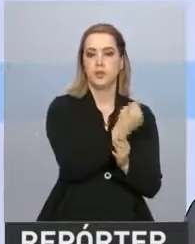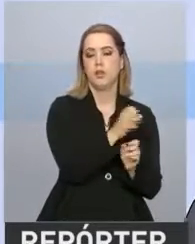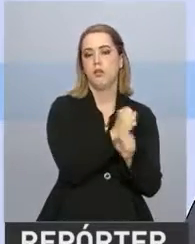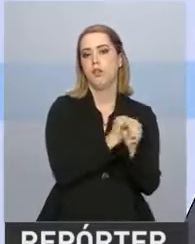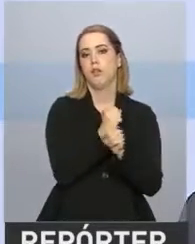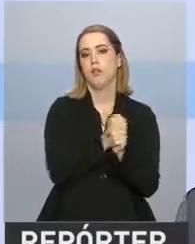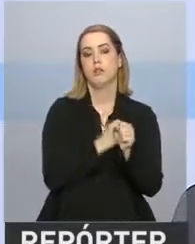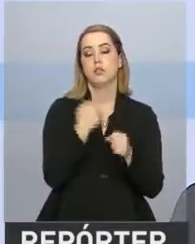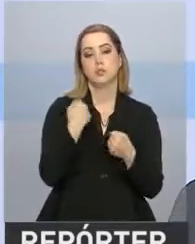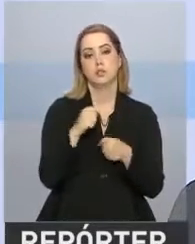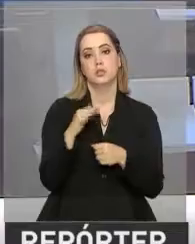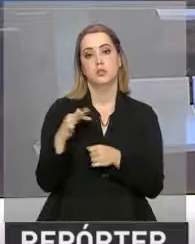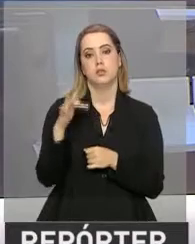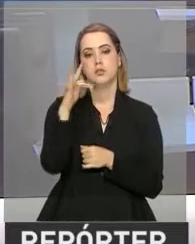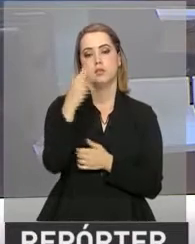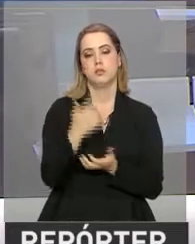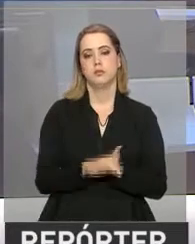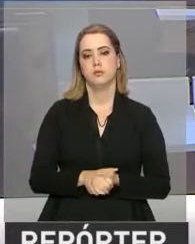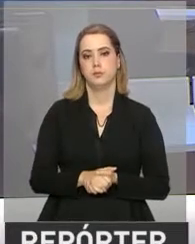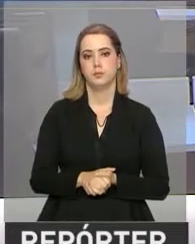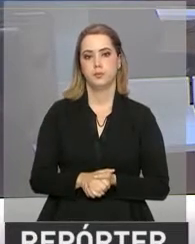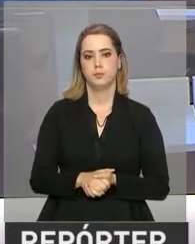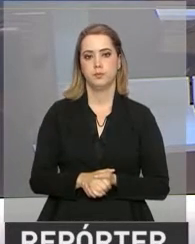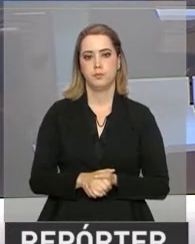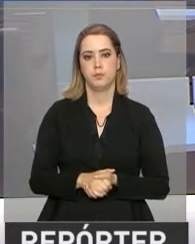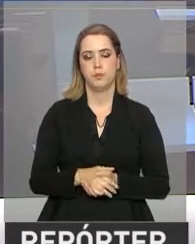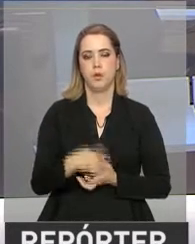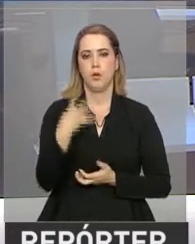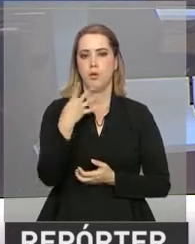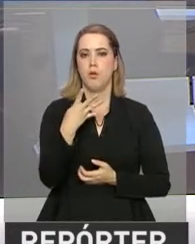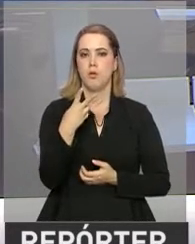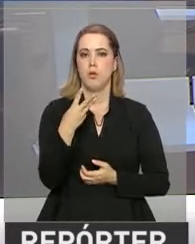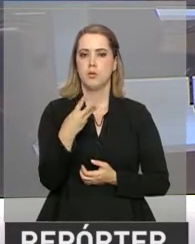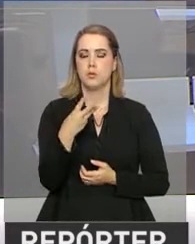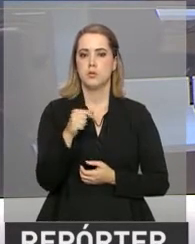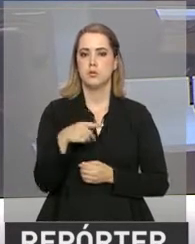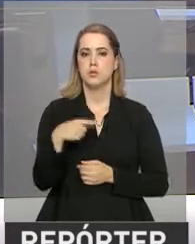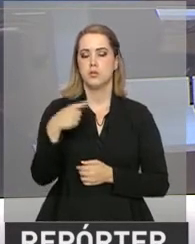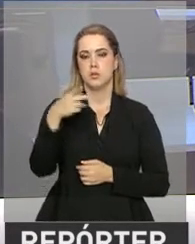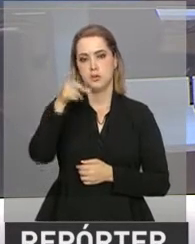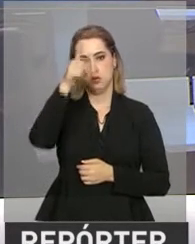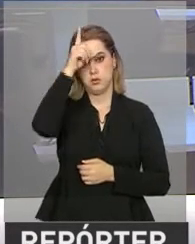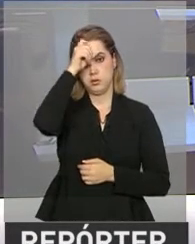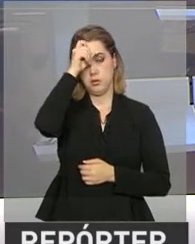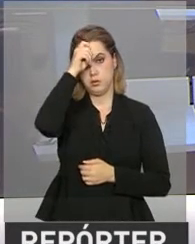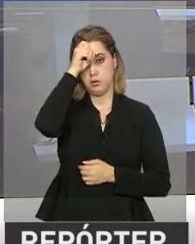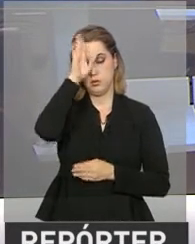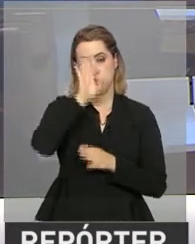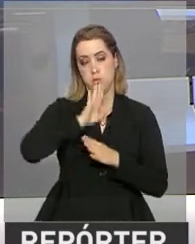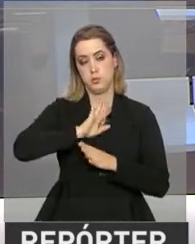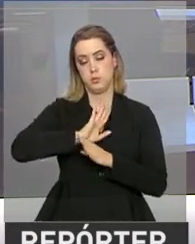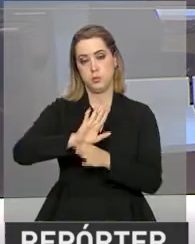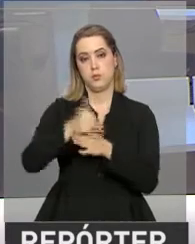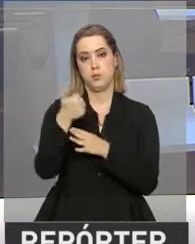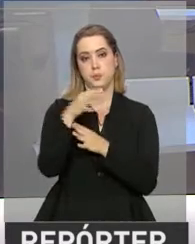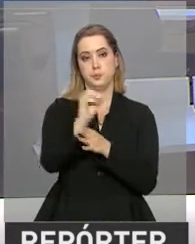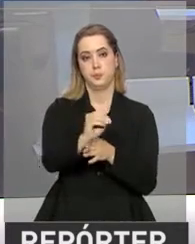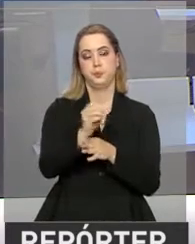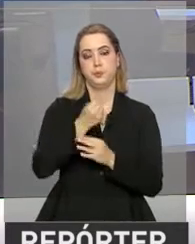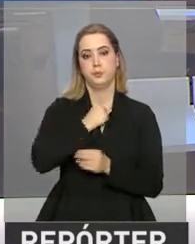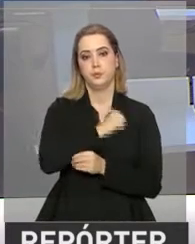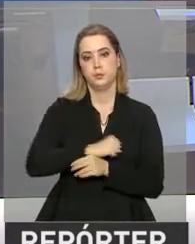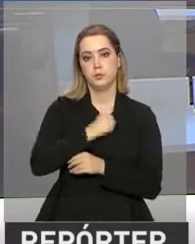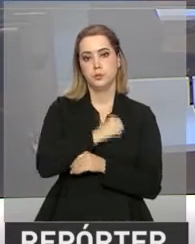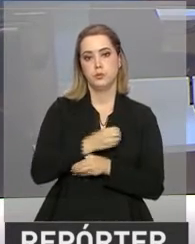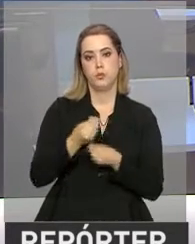haverá reposição da inflação. E 43 santas casas e hospitais filantrópicos de 10 estados ganharam no mês de agosto